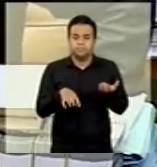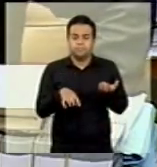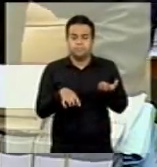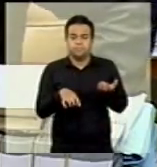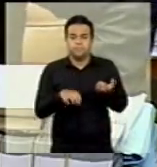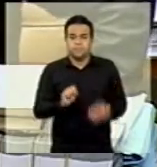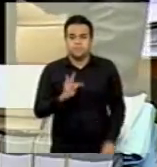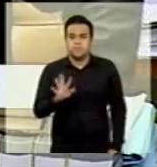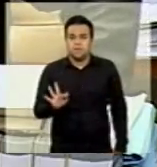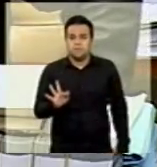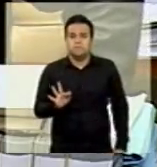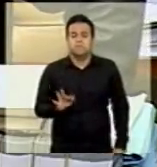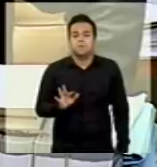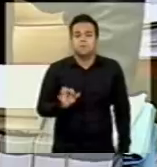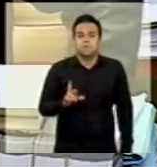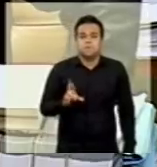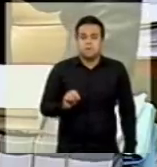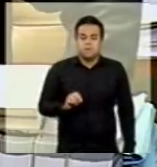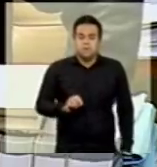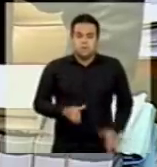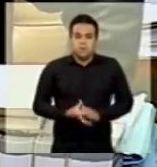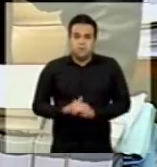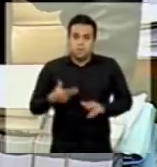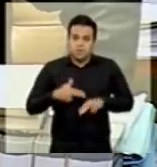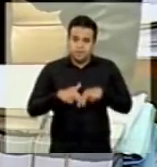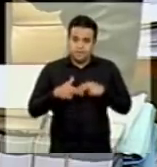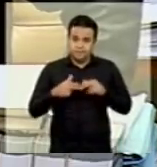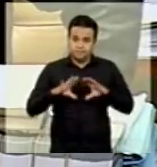Federal. Tanto que esta Corte